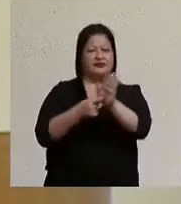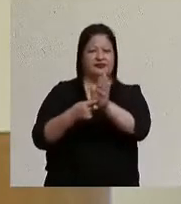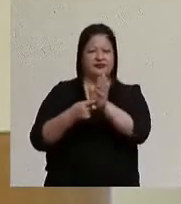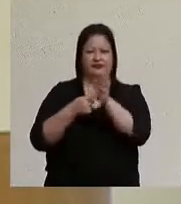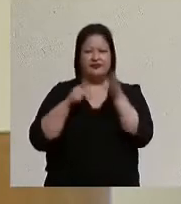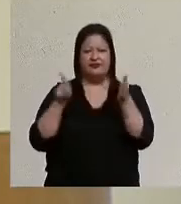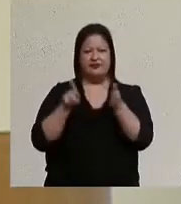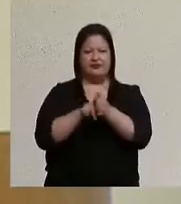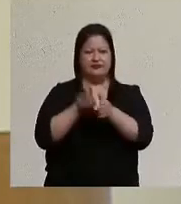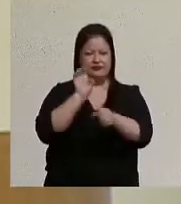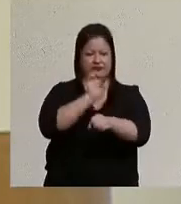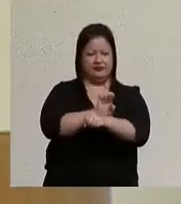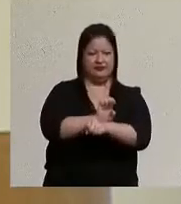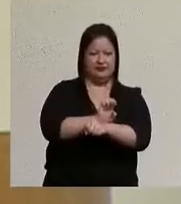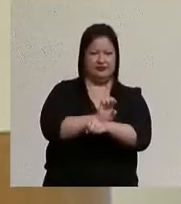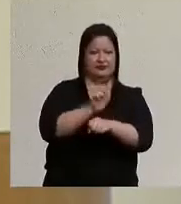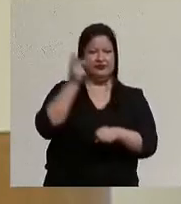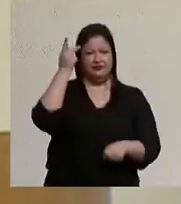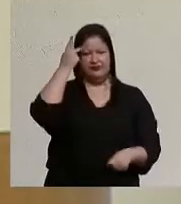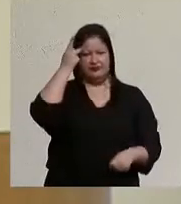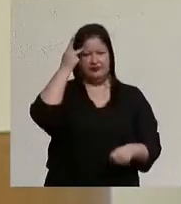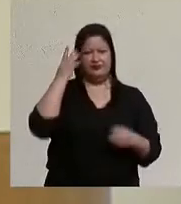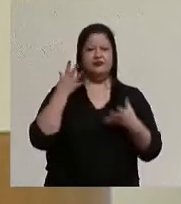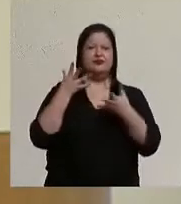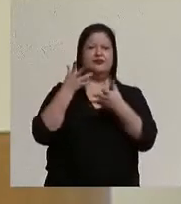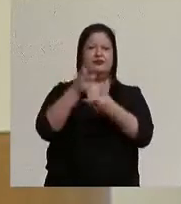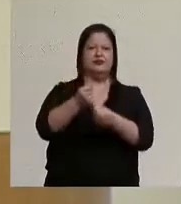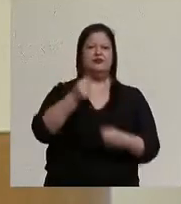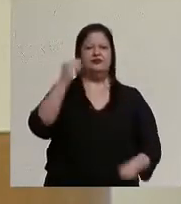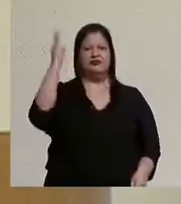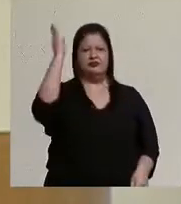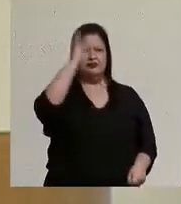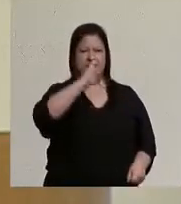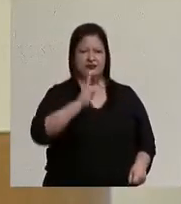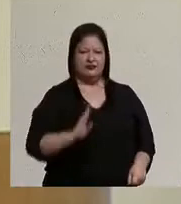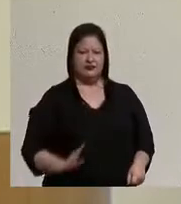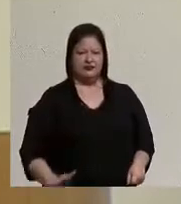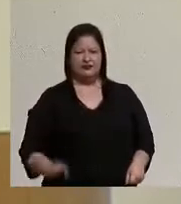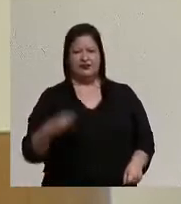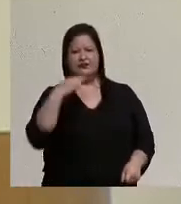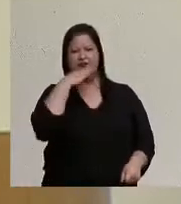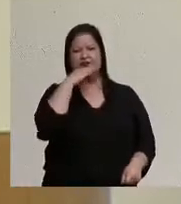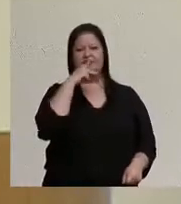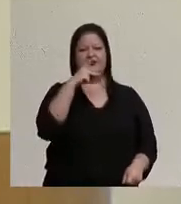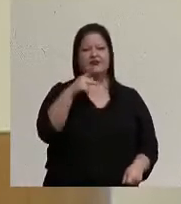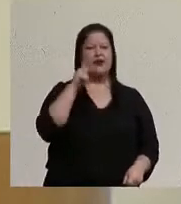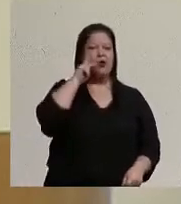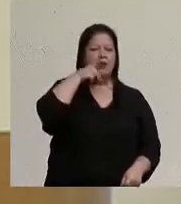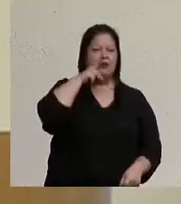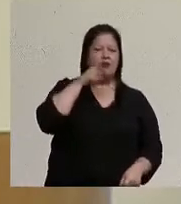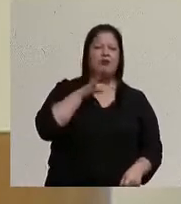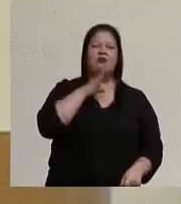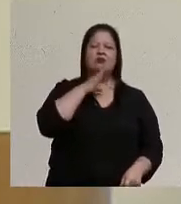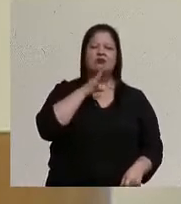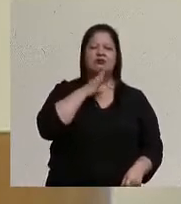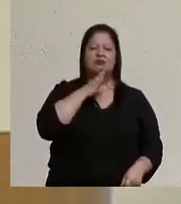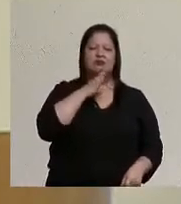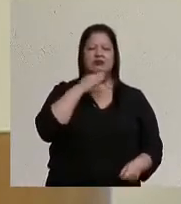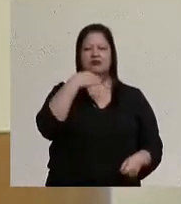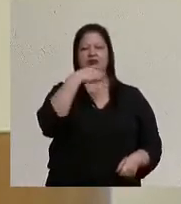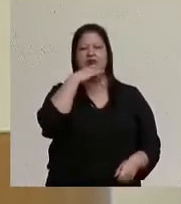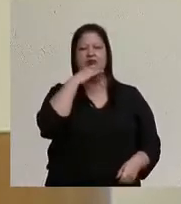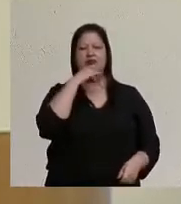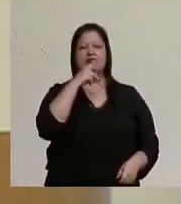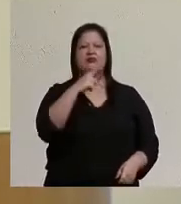não no Estado de São Paulo em todo o Brasil Santana de Parnaíba Quando você vai no estado do Piauí que você fala que mora em Santana de